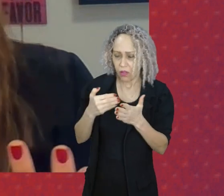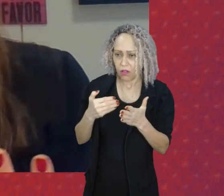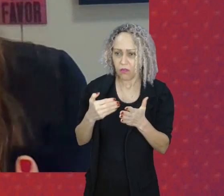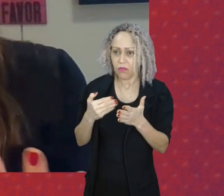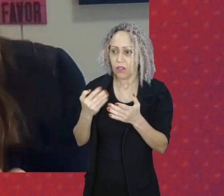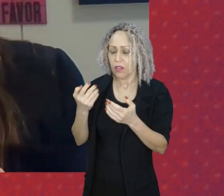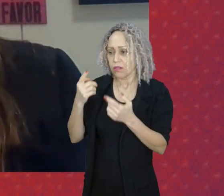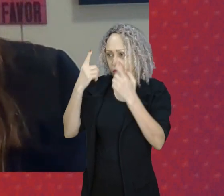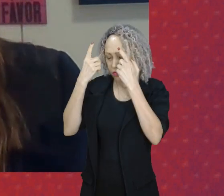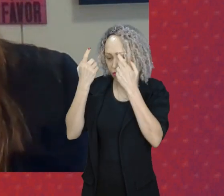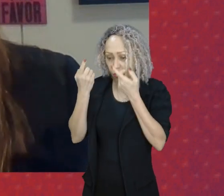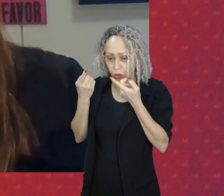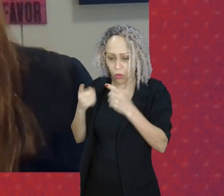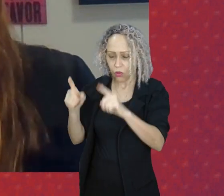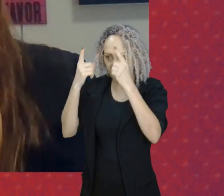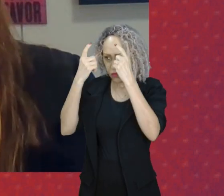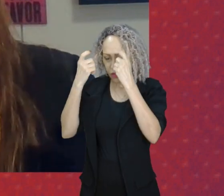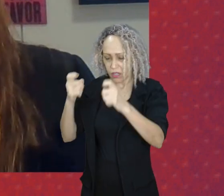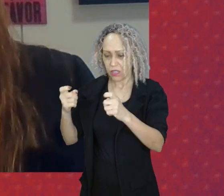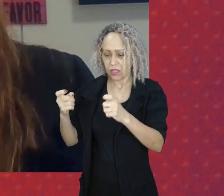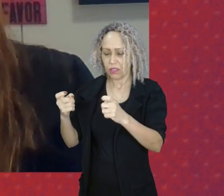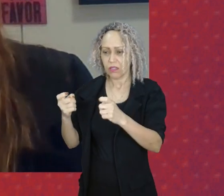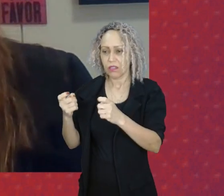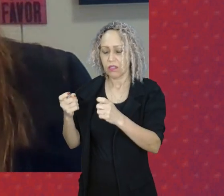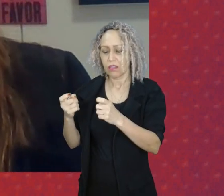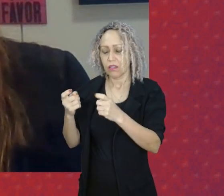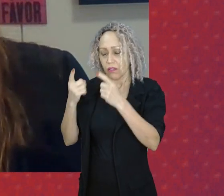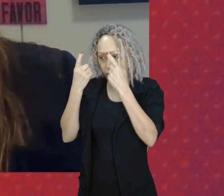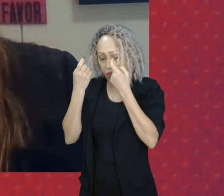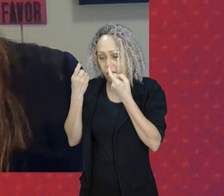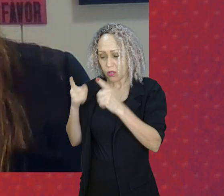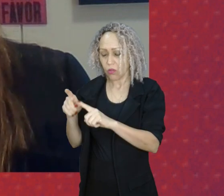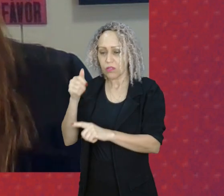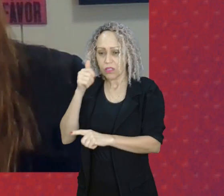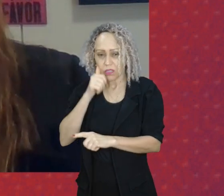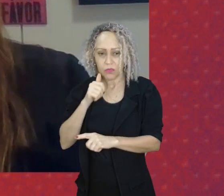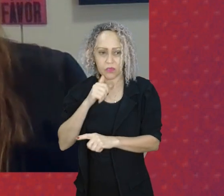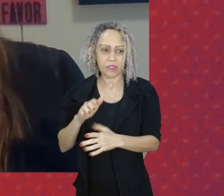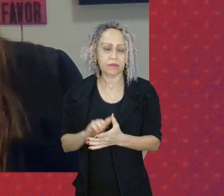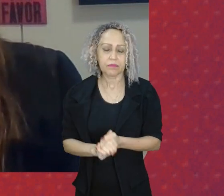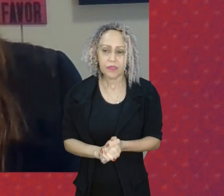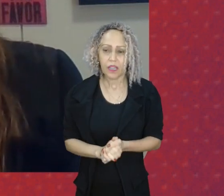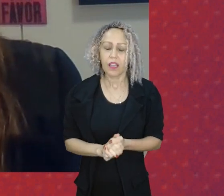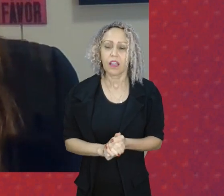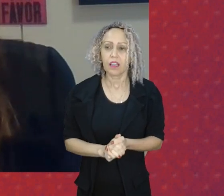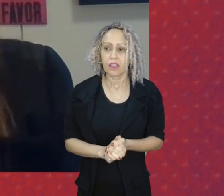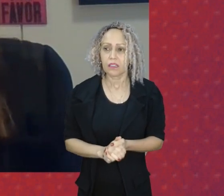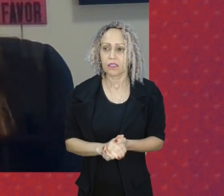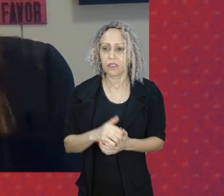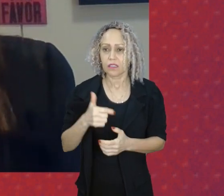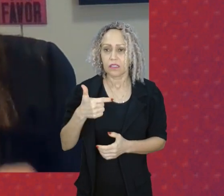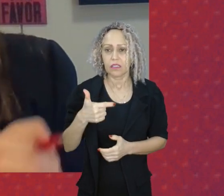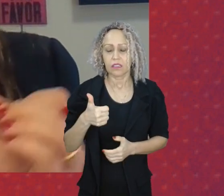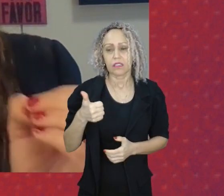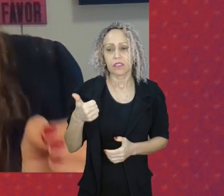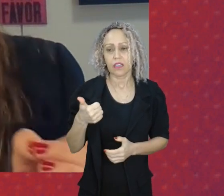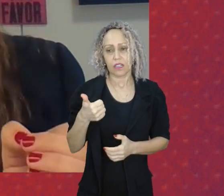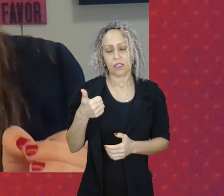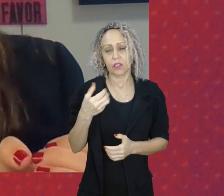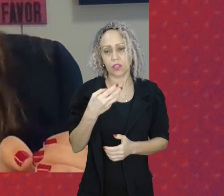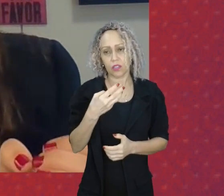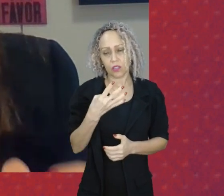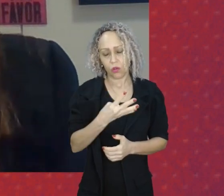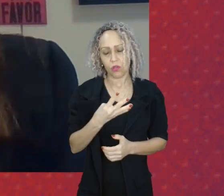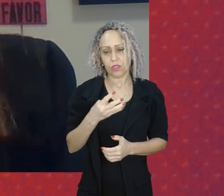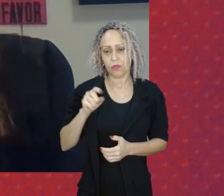violência política de gênero, né? Que é uma lei recente, a gente vai começar a ver o resultado dela, a lei número 14.192, de